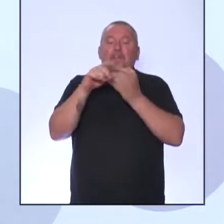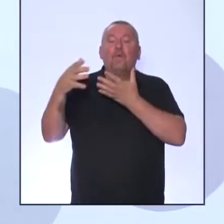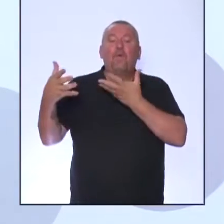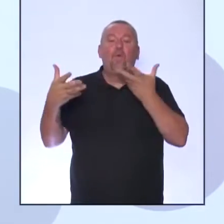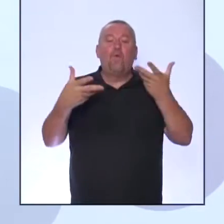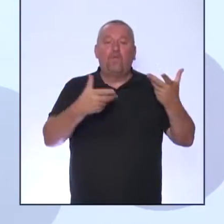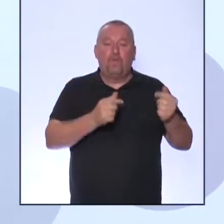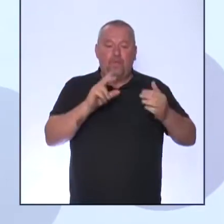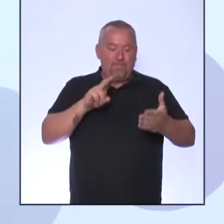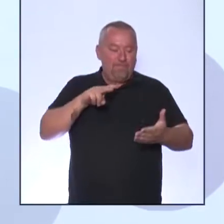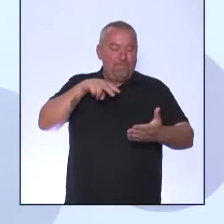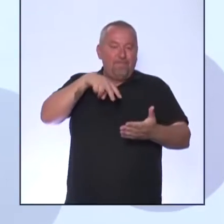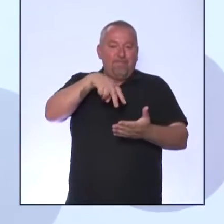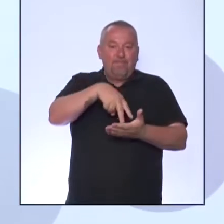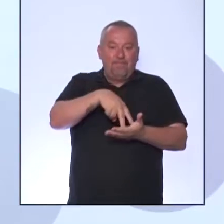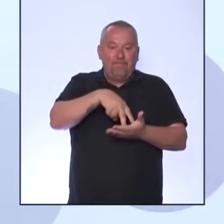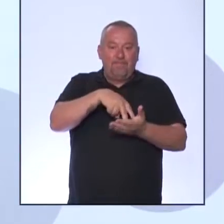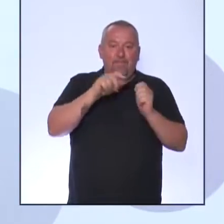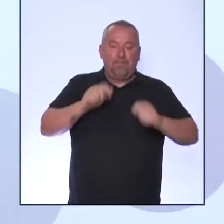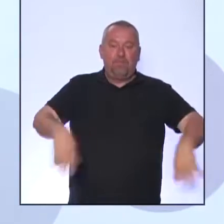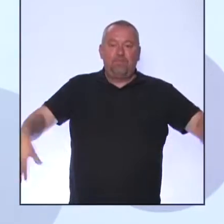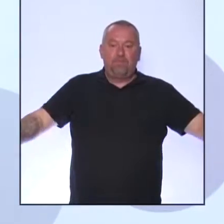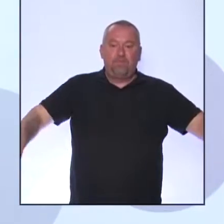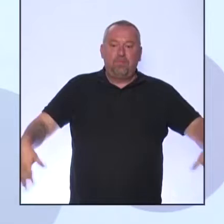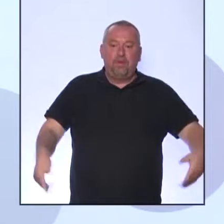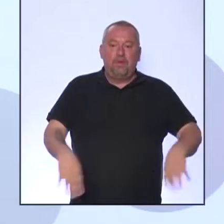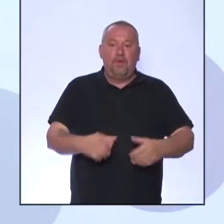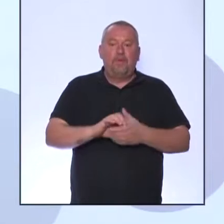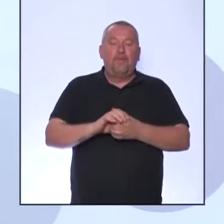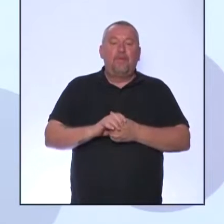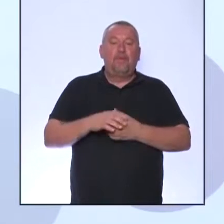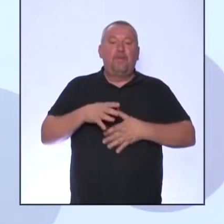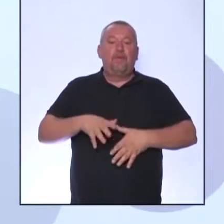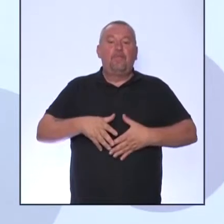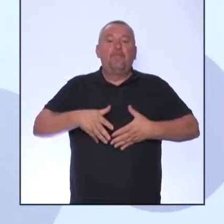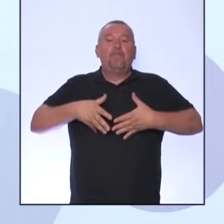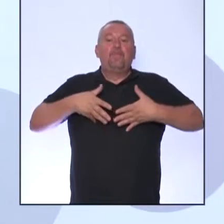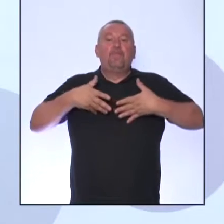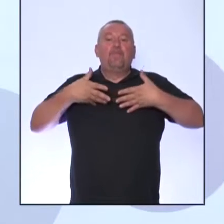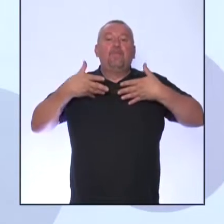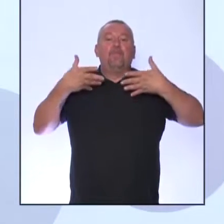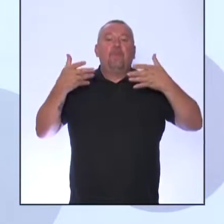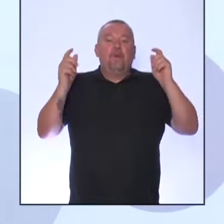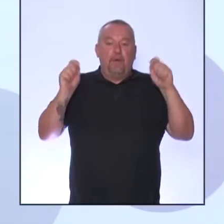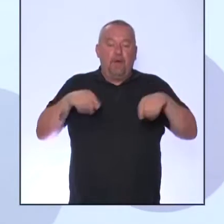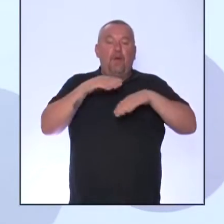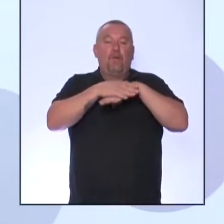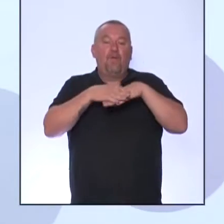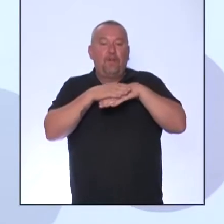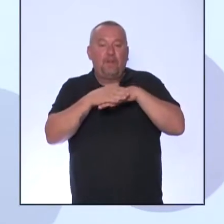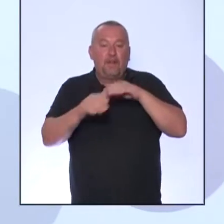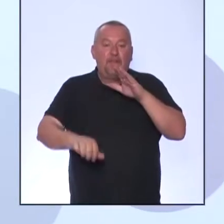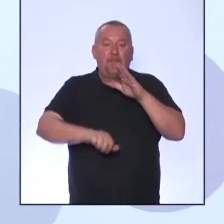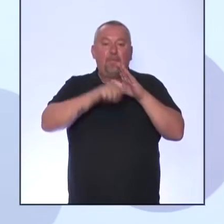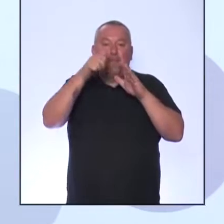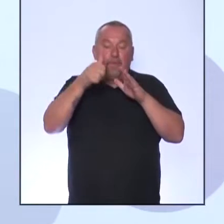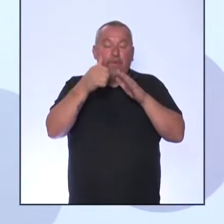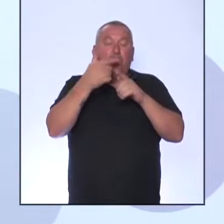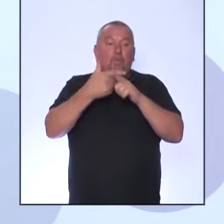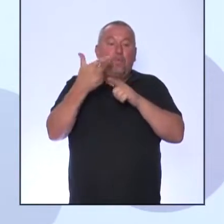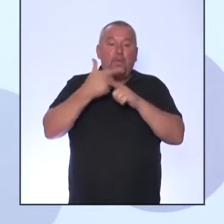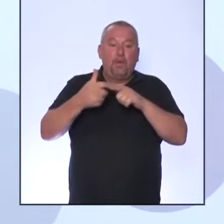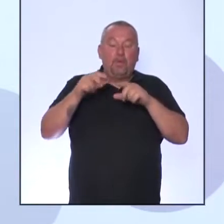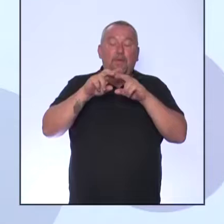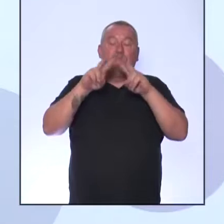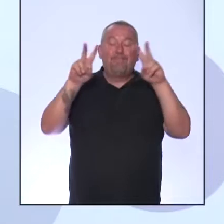você levante, a gente possa soltar um pouco o corpo, respirar fundo, para a gente conversar sobre um problema sério,